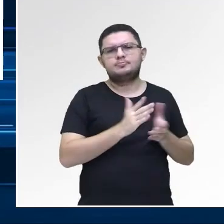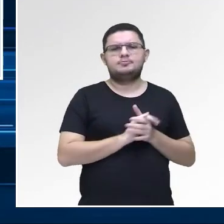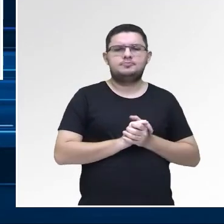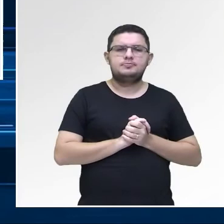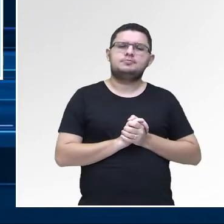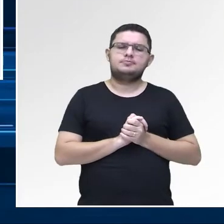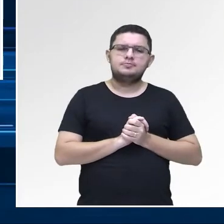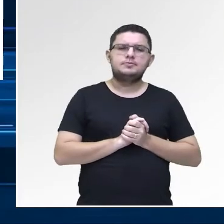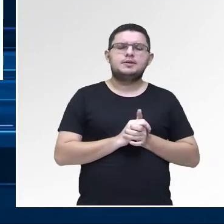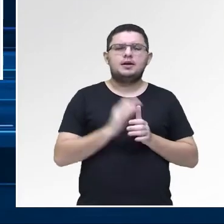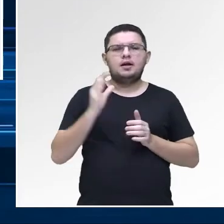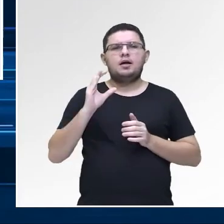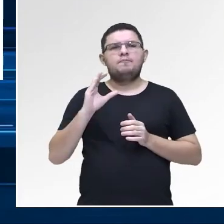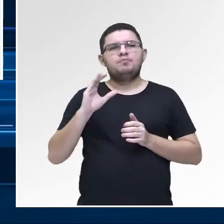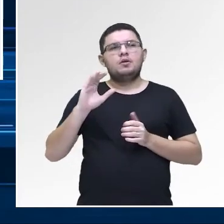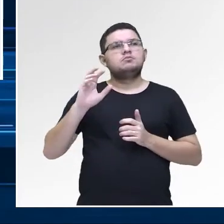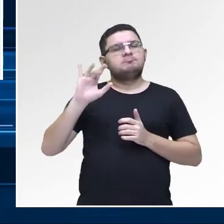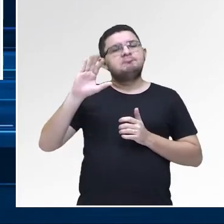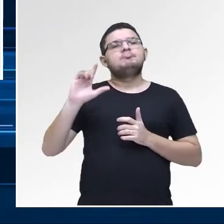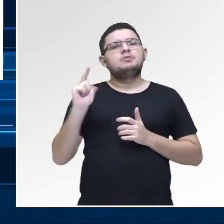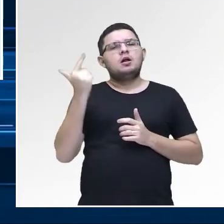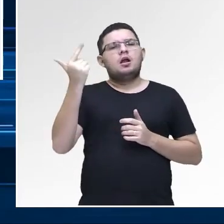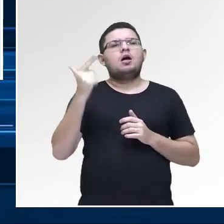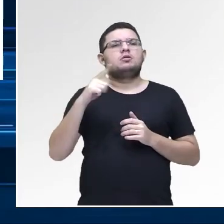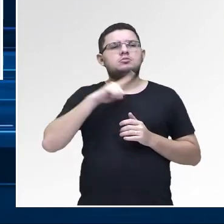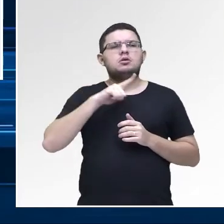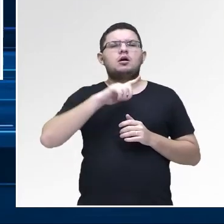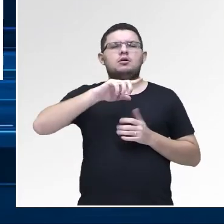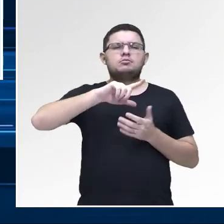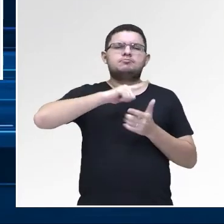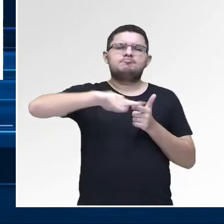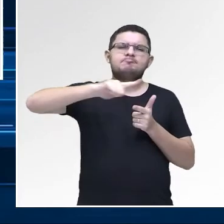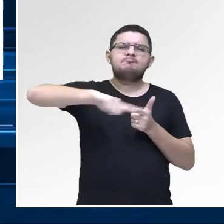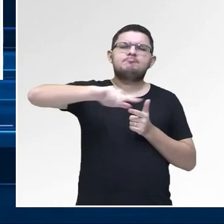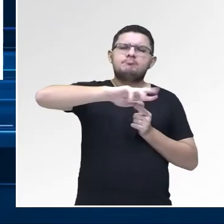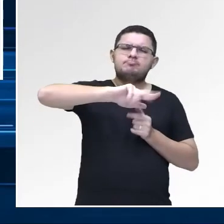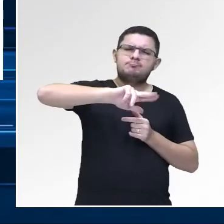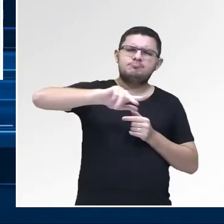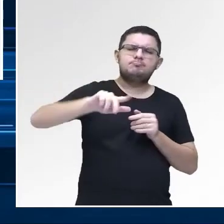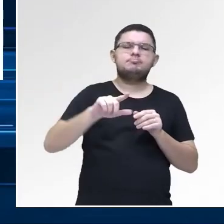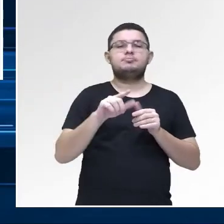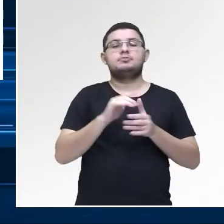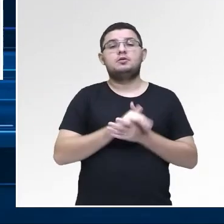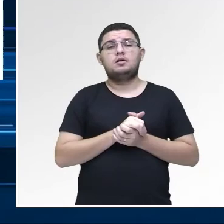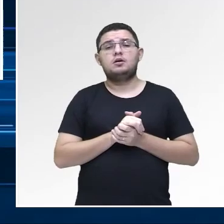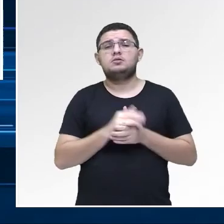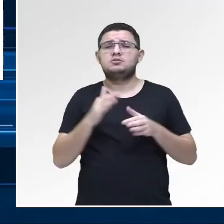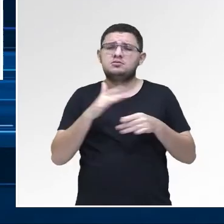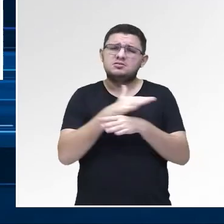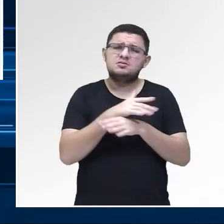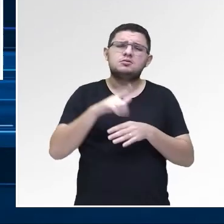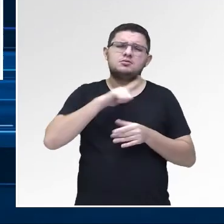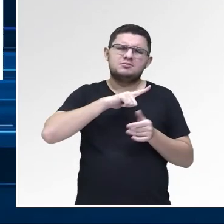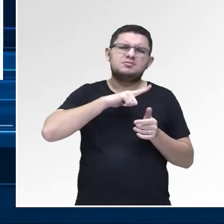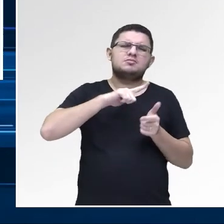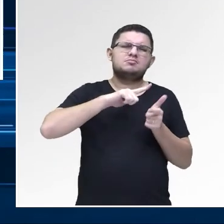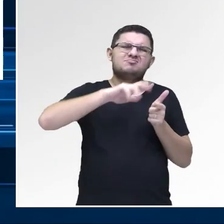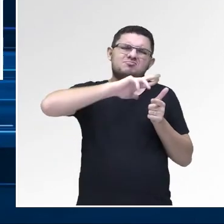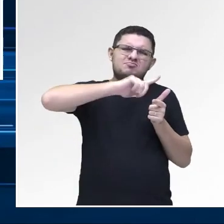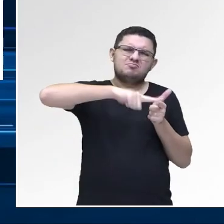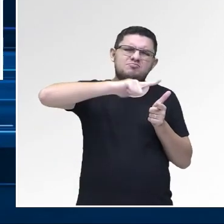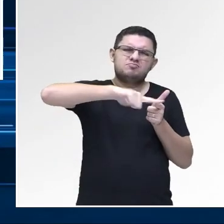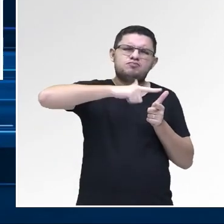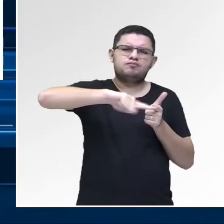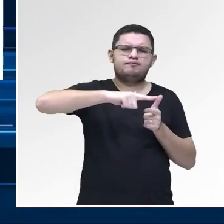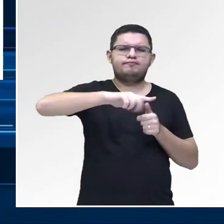que nós poderíamos citar muitos exemplos. As grandes cidades possuem muitos problemas, né,